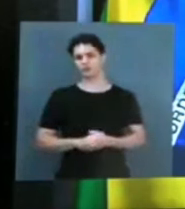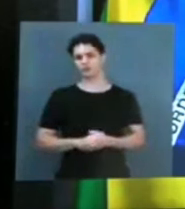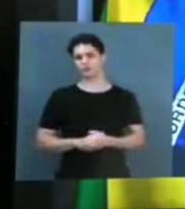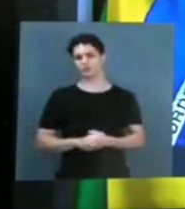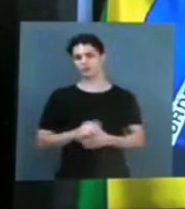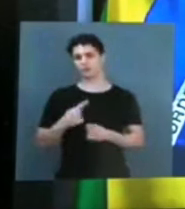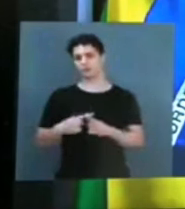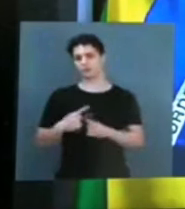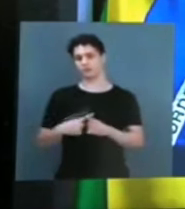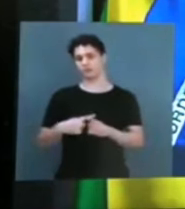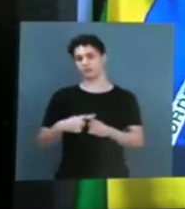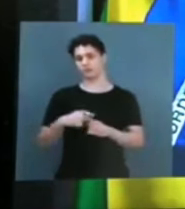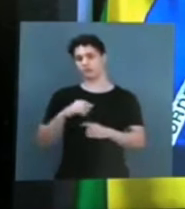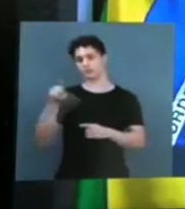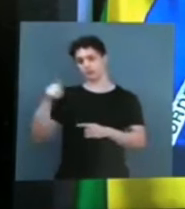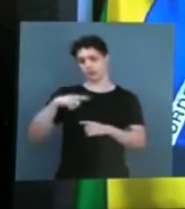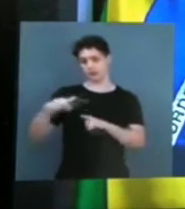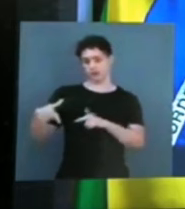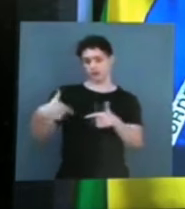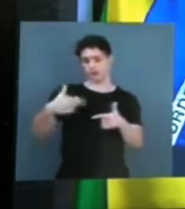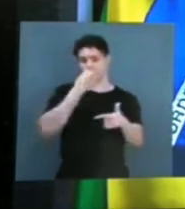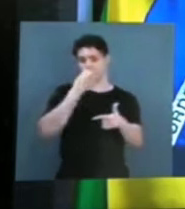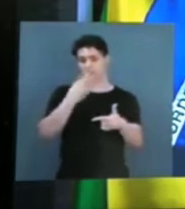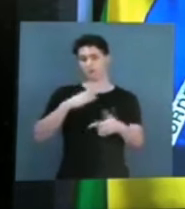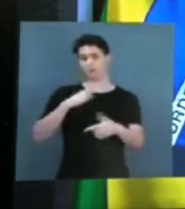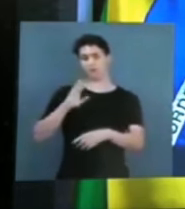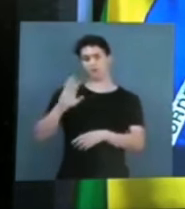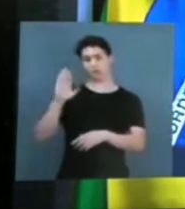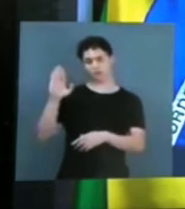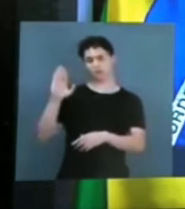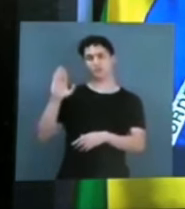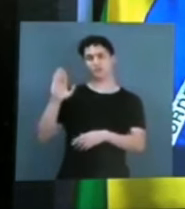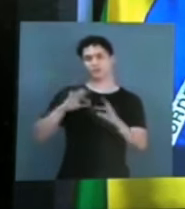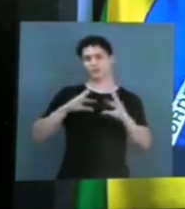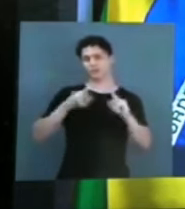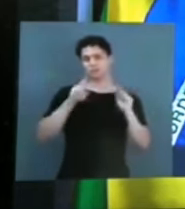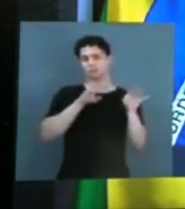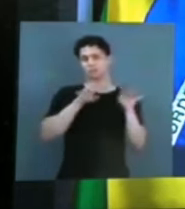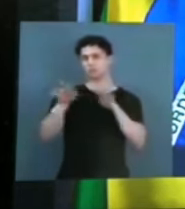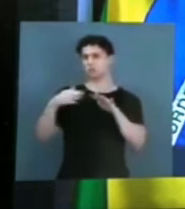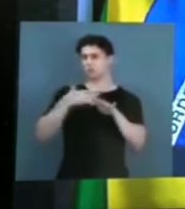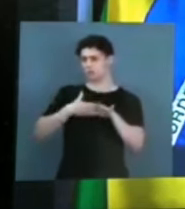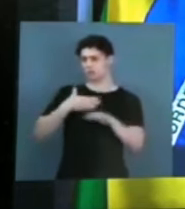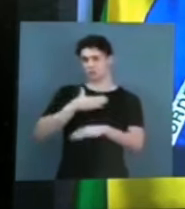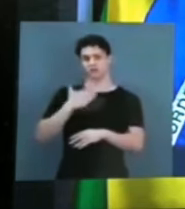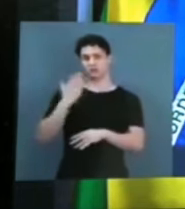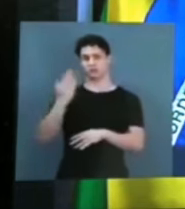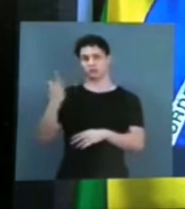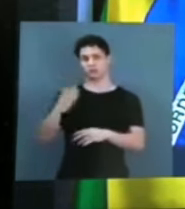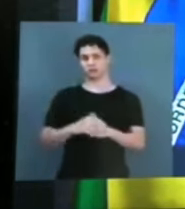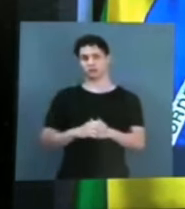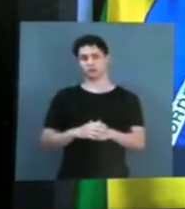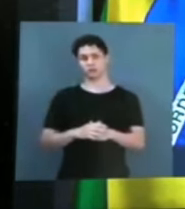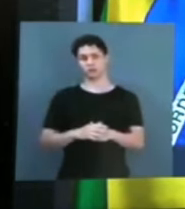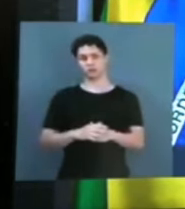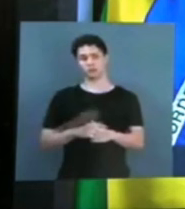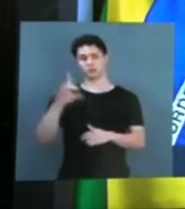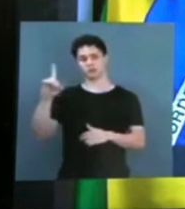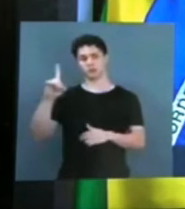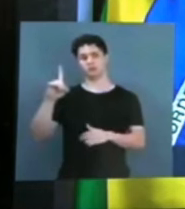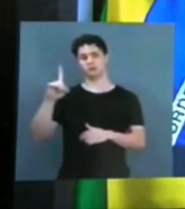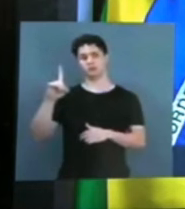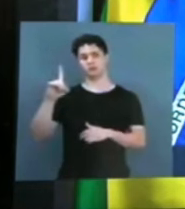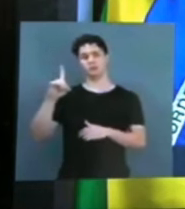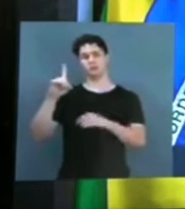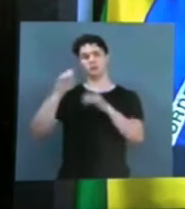Porque se você fazer o bem, eu te prometo que todo mundo vai gostar de você. E Deus vai restaurar a sua